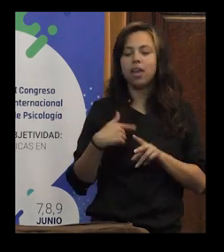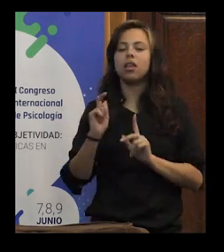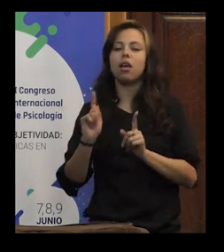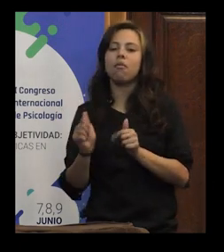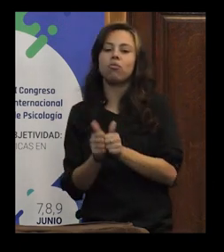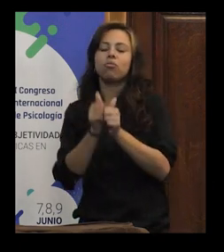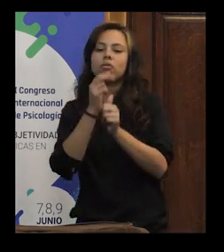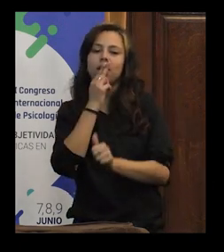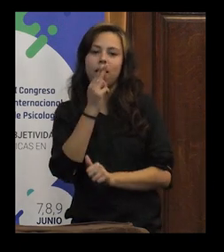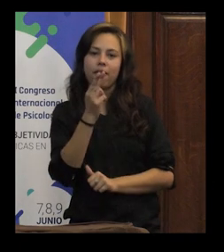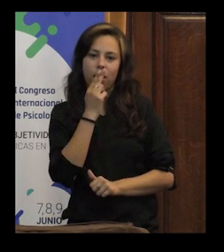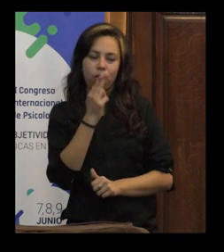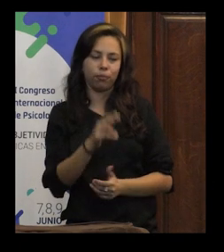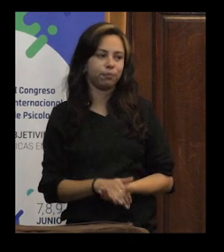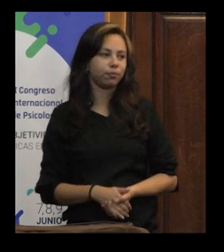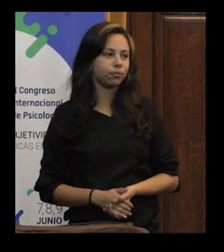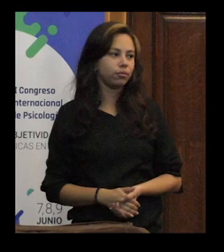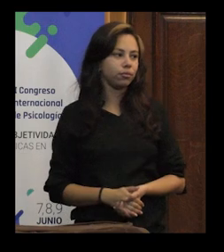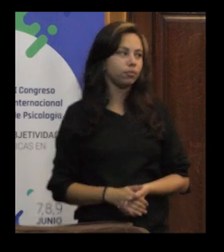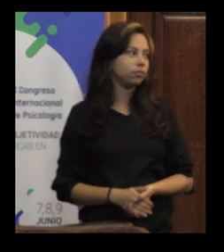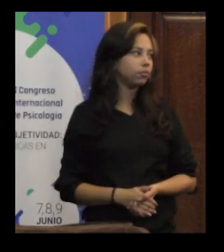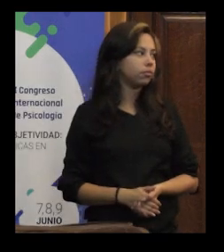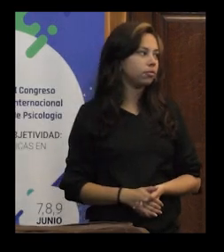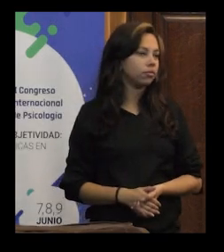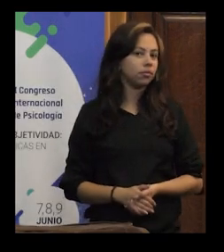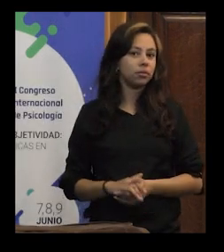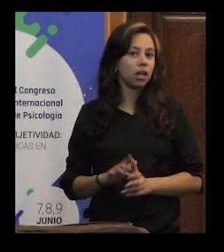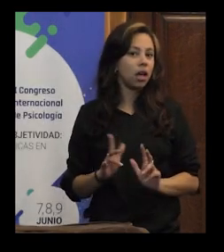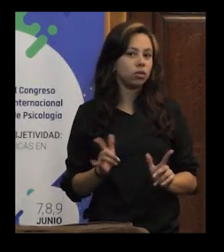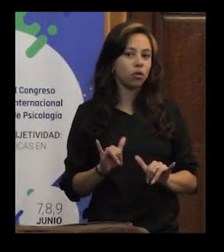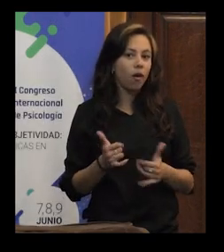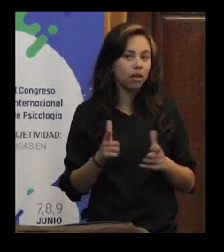Ups, não apareceu a imagem.